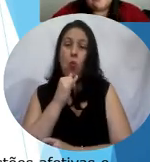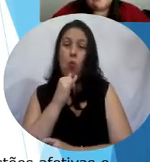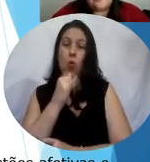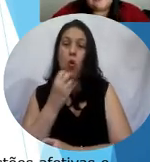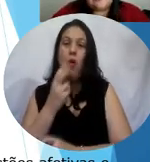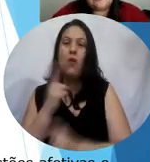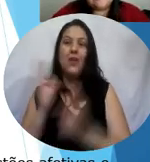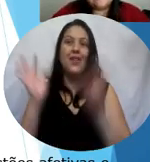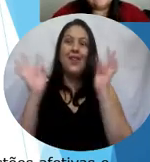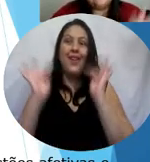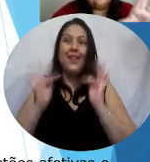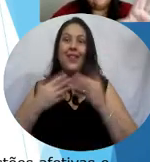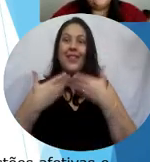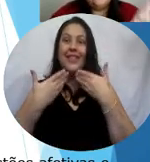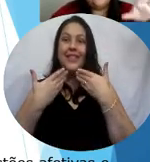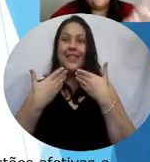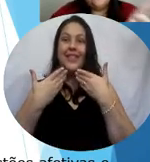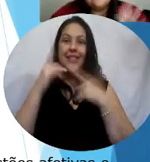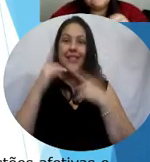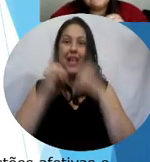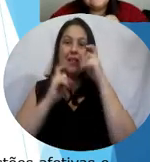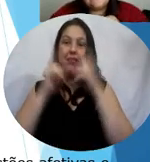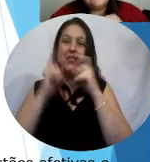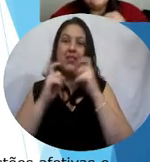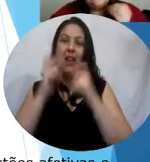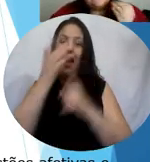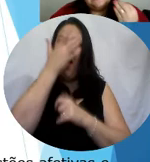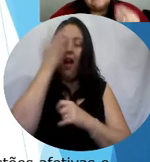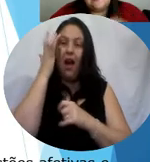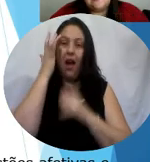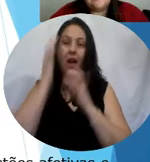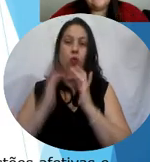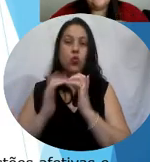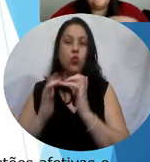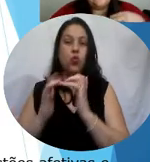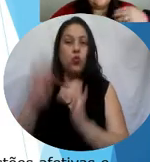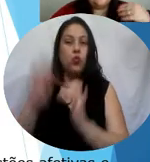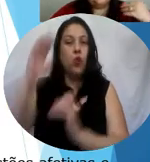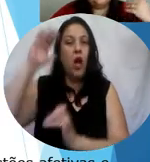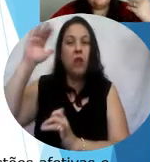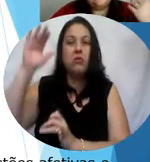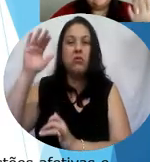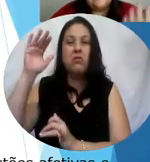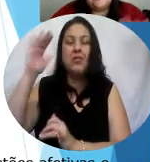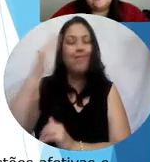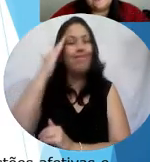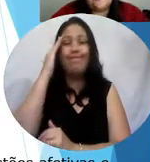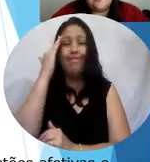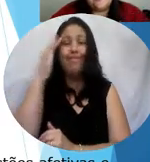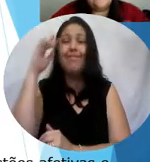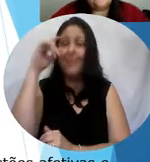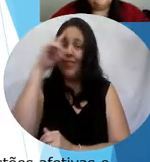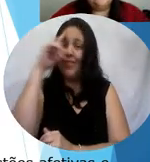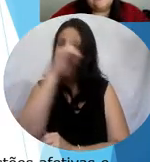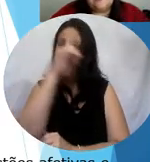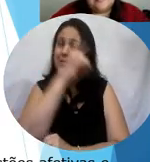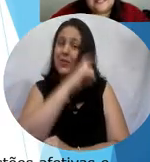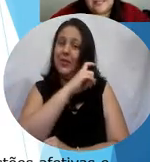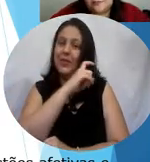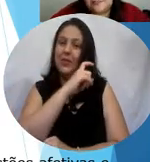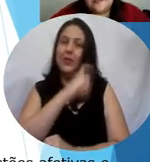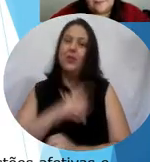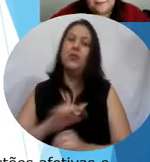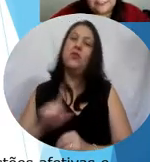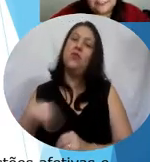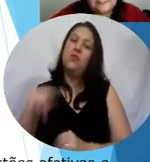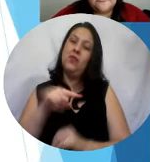eu estou muito feliz. Então, todos esses sinais para vocês lerem, estarem atentos também para poderem